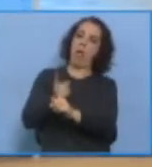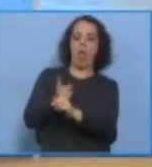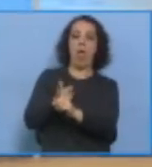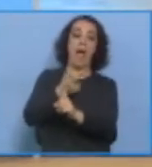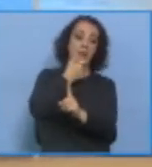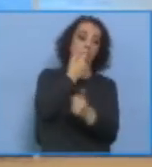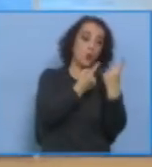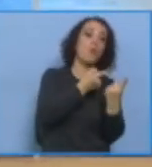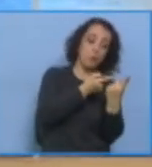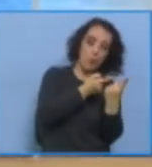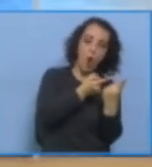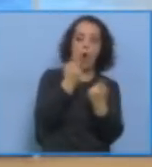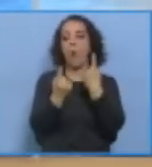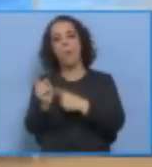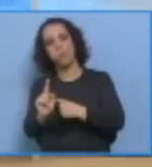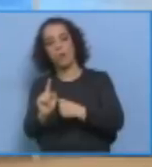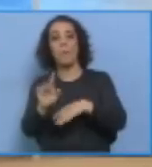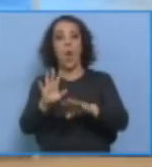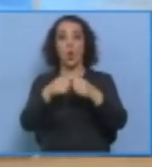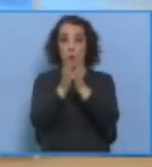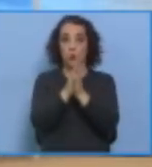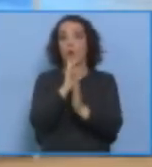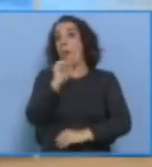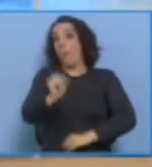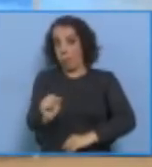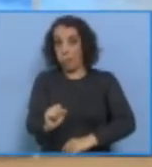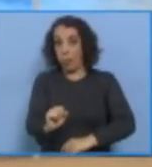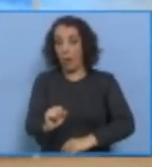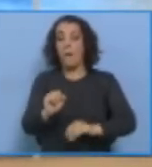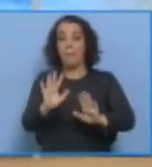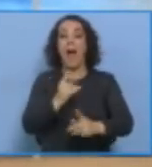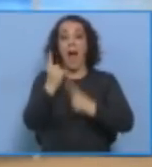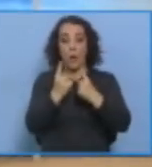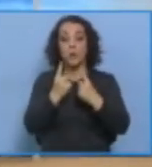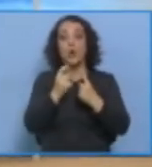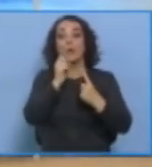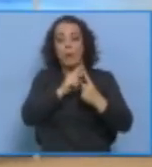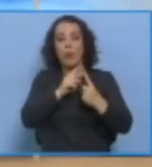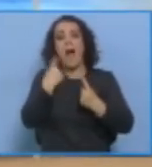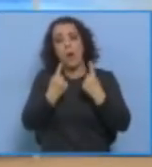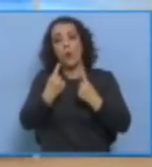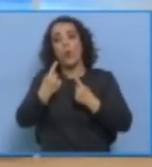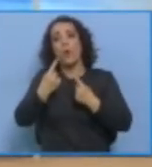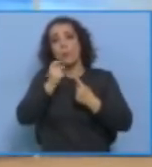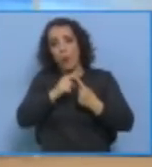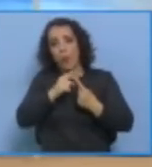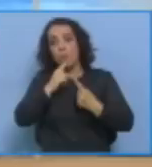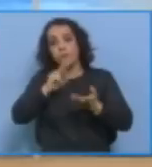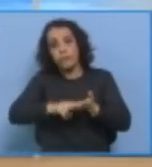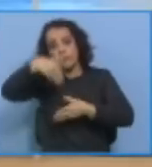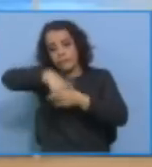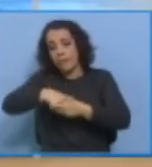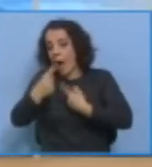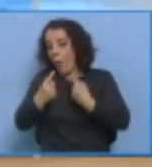uns podem então, e outros não podem. Já não bastaria nem todos poderem, agora daqueles que poderiam, há uns que podem e outros que também não podem, o que é uma